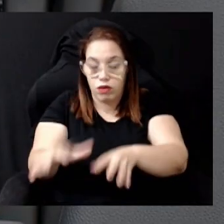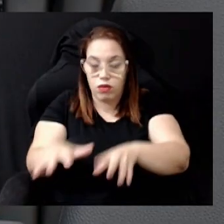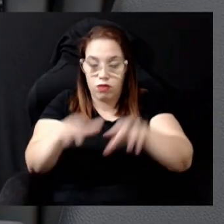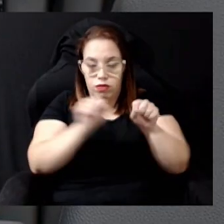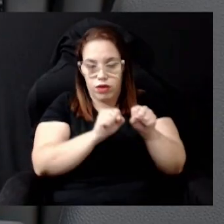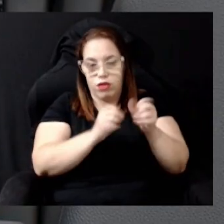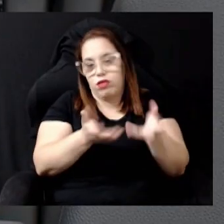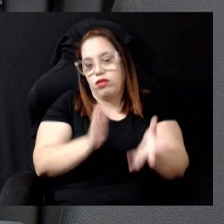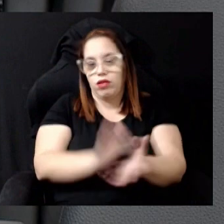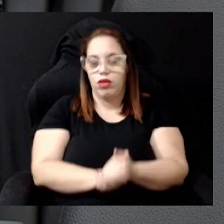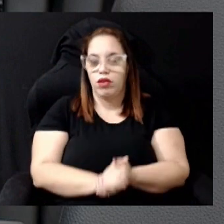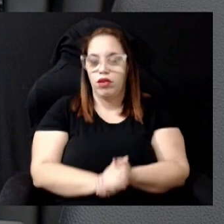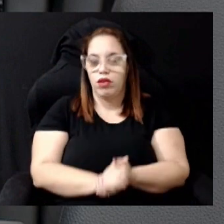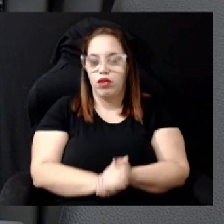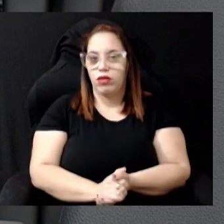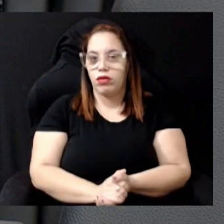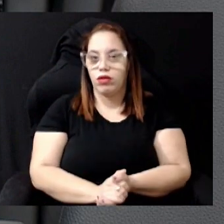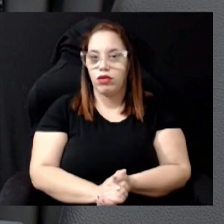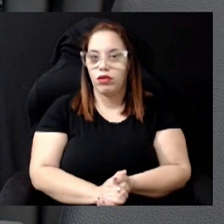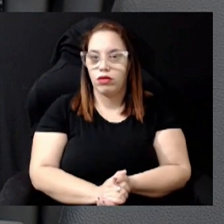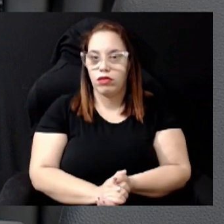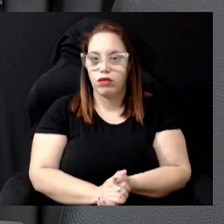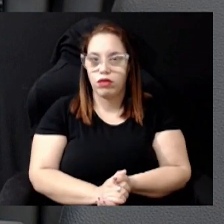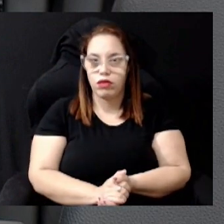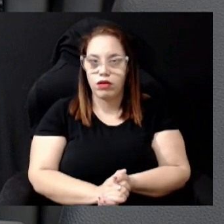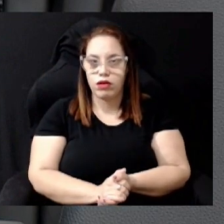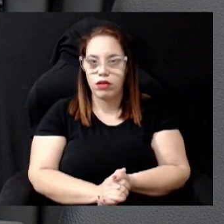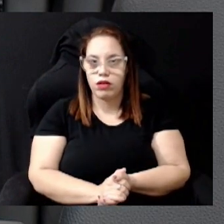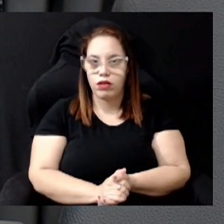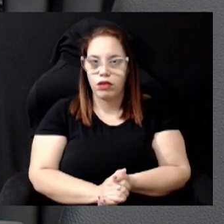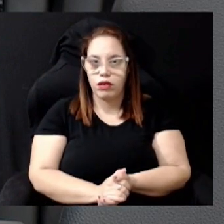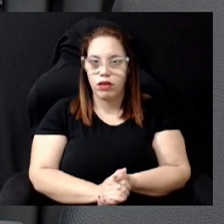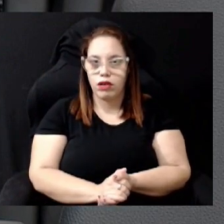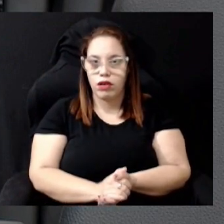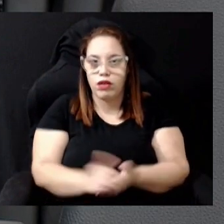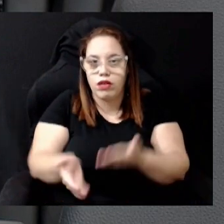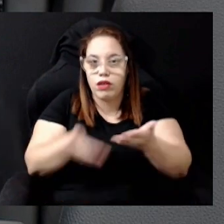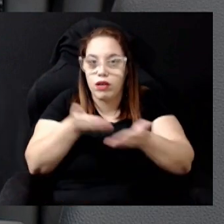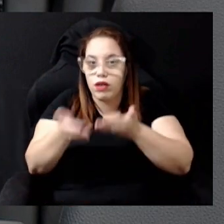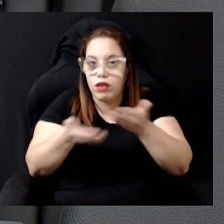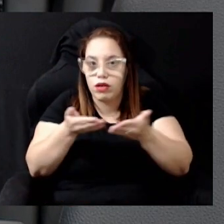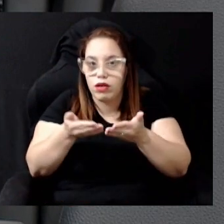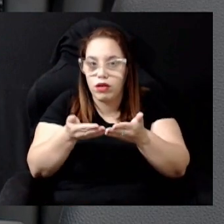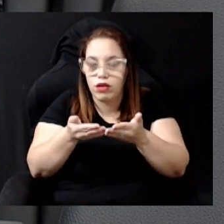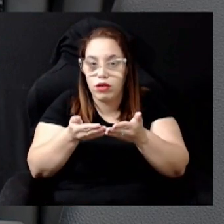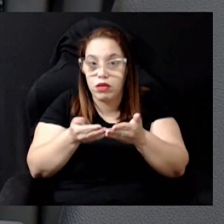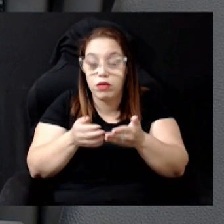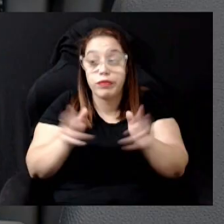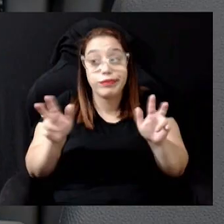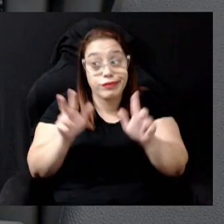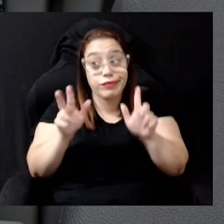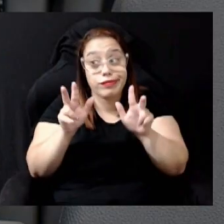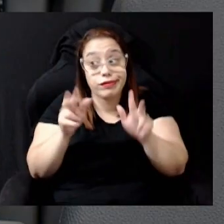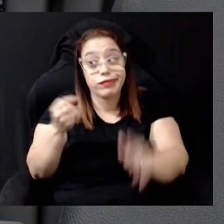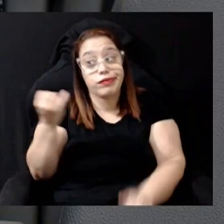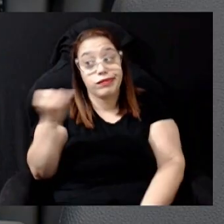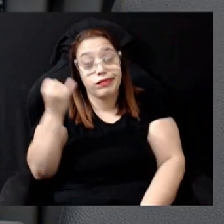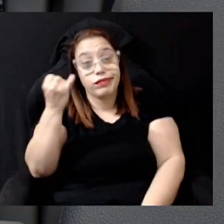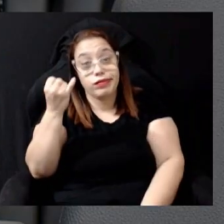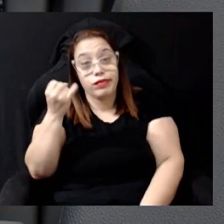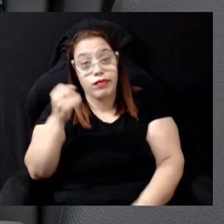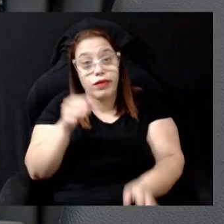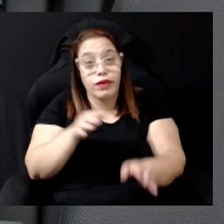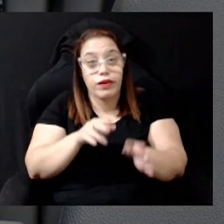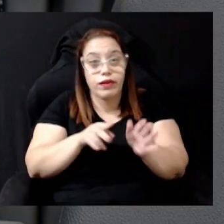nenhuma recomenda que se faça queimada de qualquer proporção que seja. E vale ressaltar, inclusive, a investigação que a Polícia Federal fez